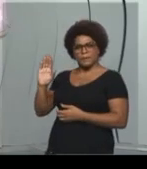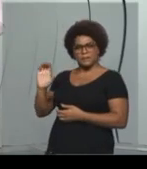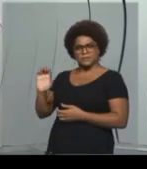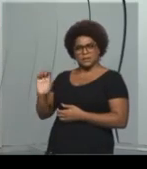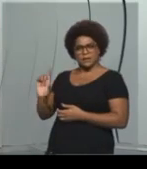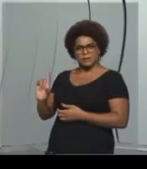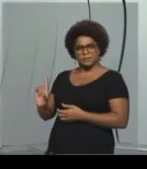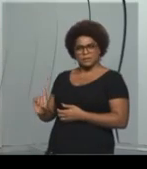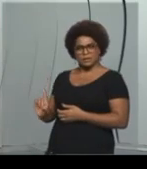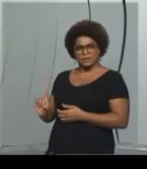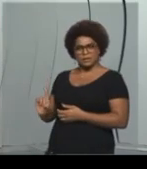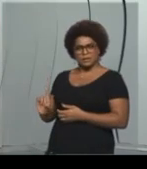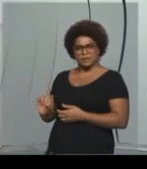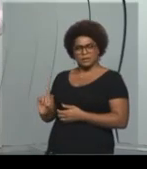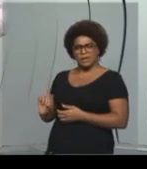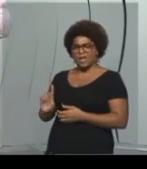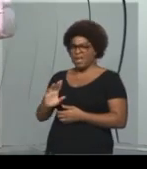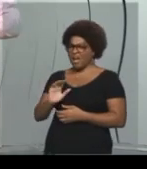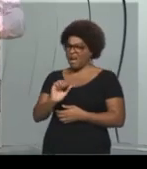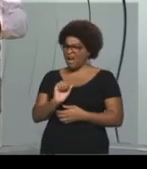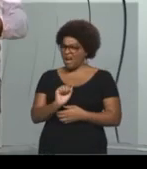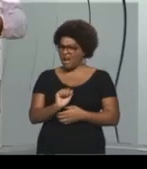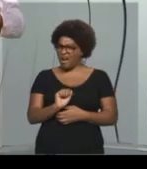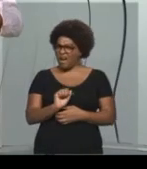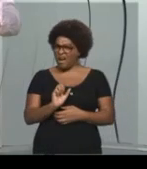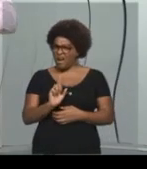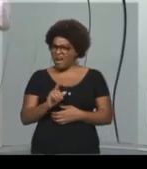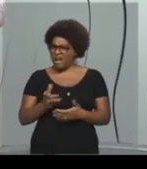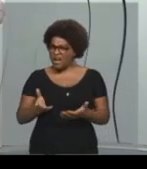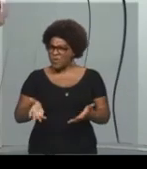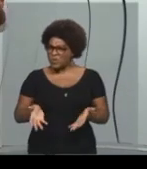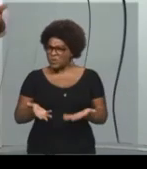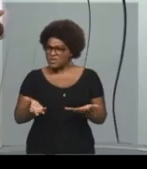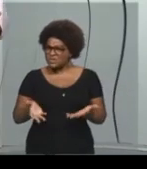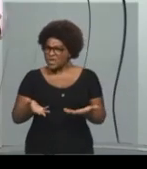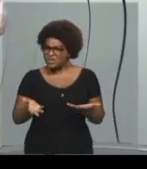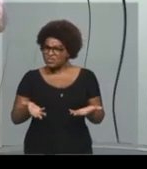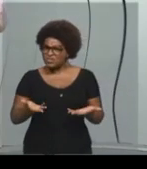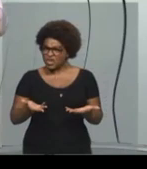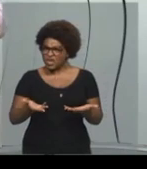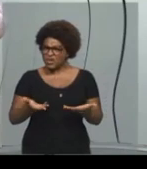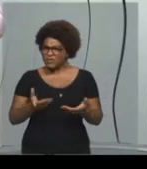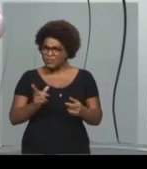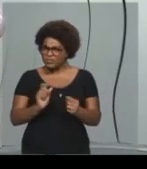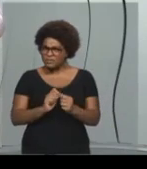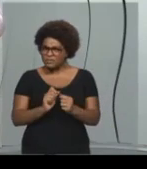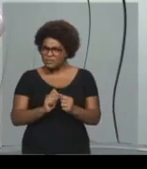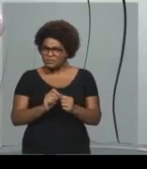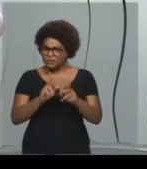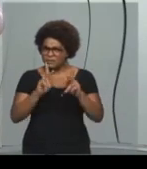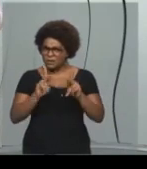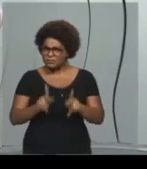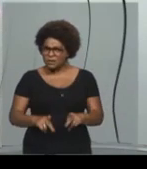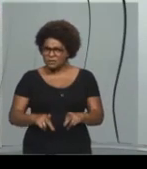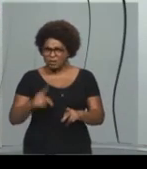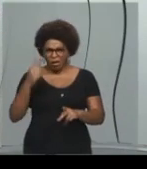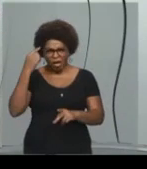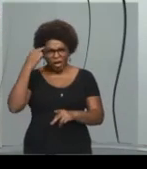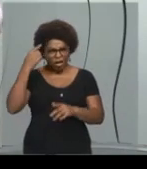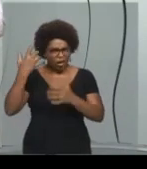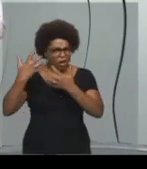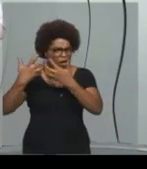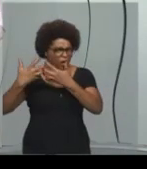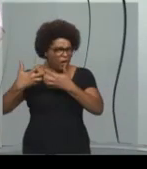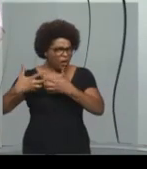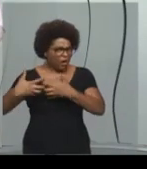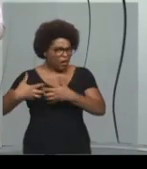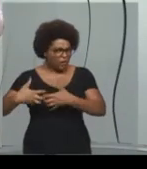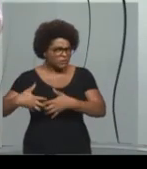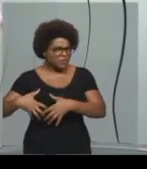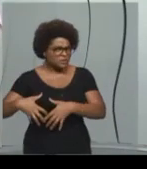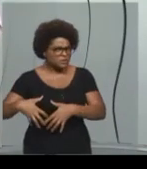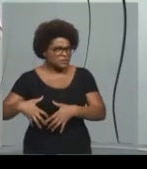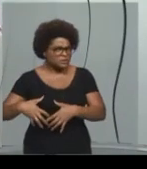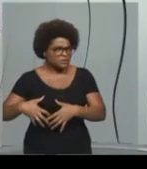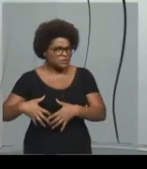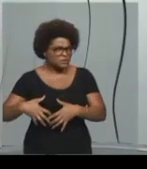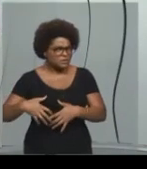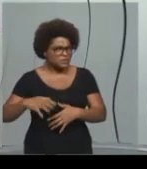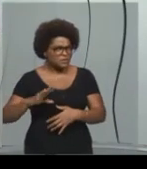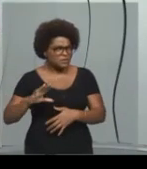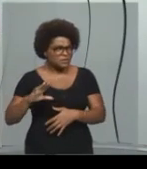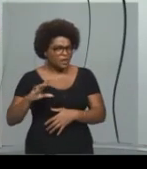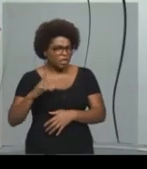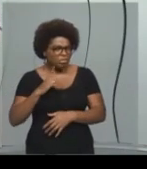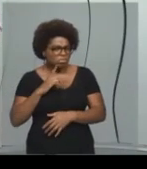pluralismo de ideias? Será que incentivar as pessoas a pensarem por conta própria, pensarem por si mesmas, a partir de